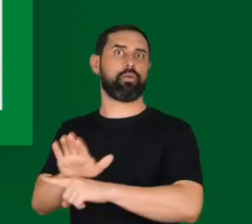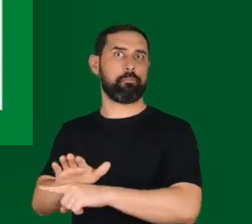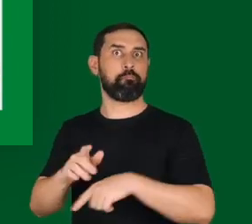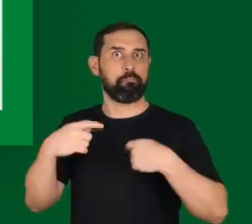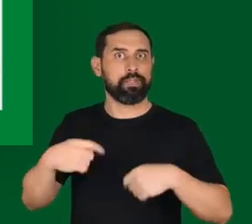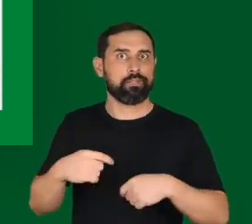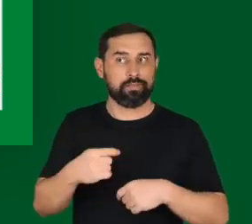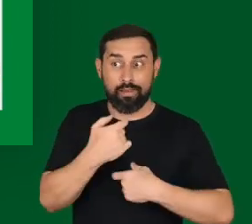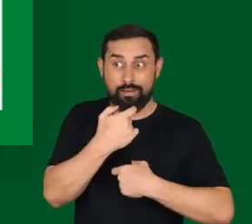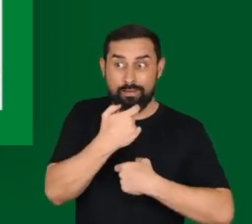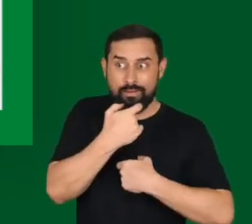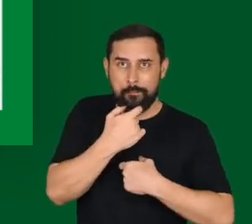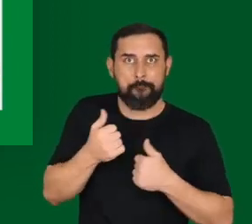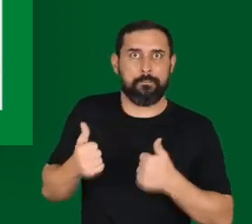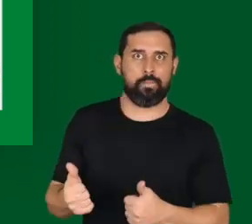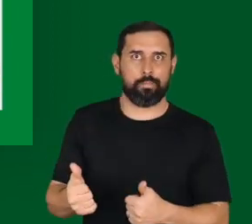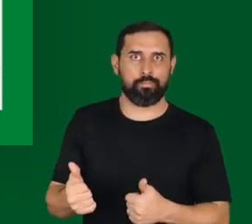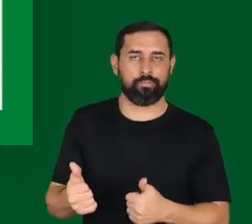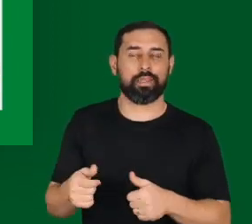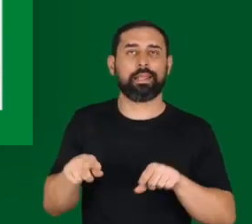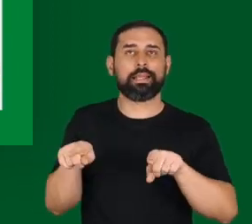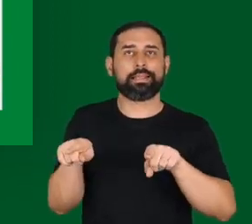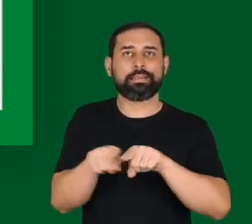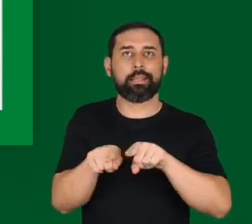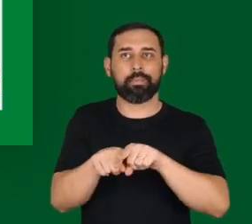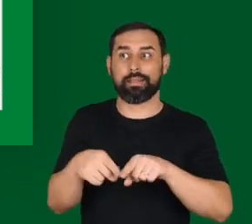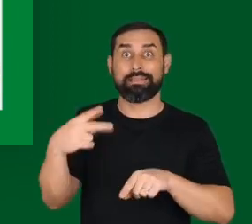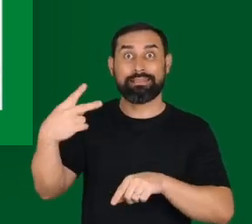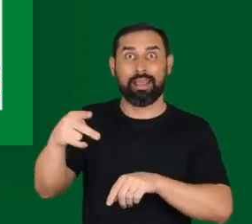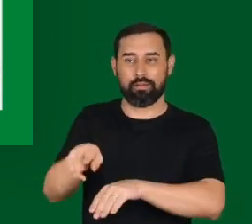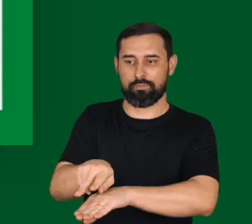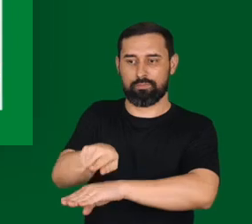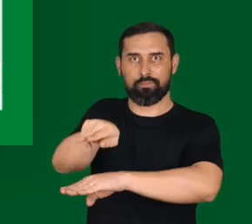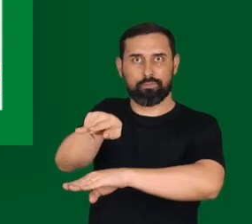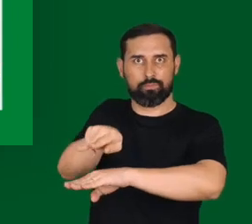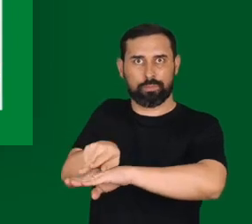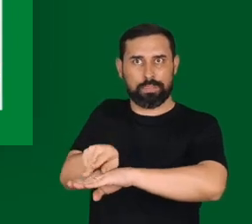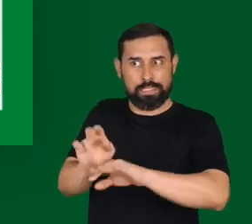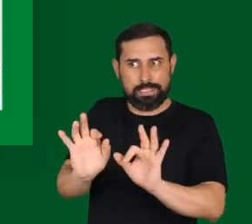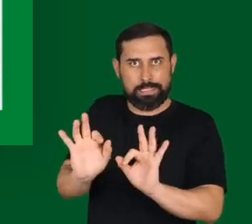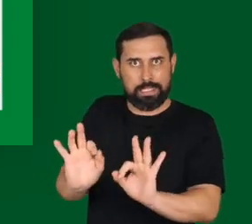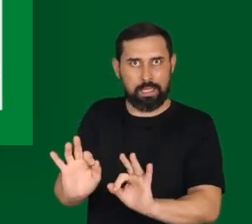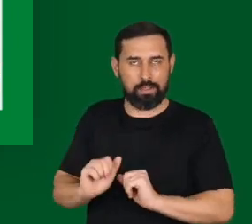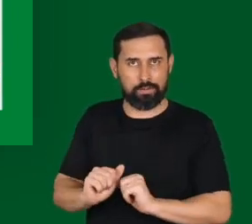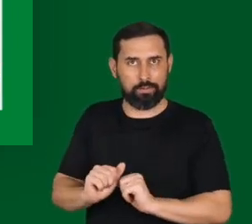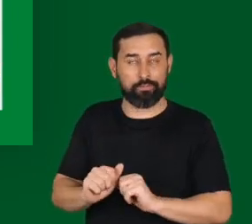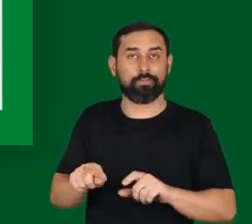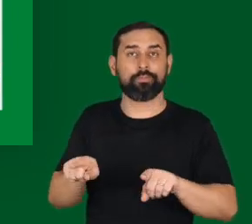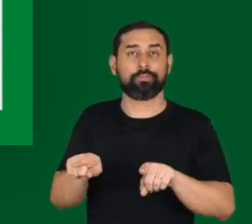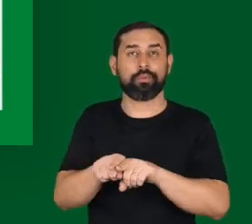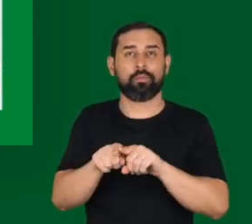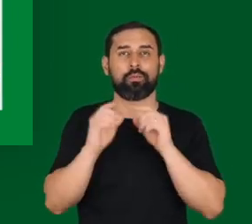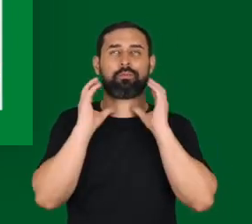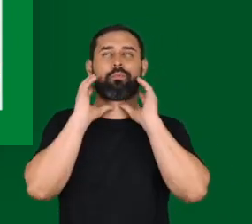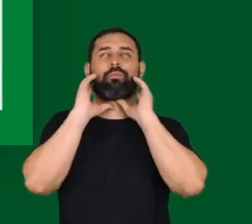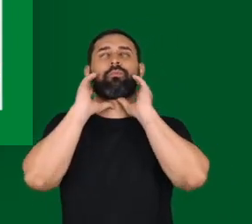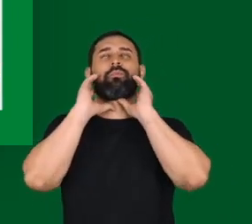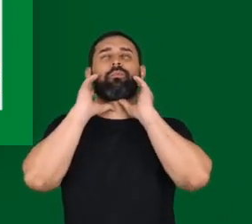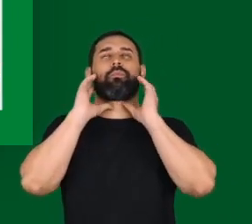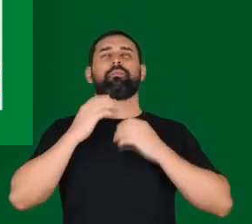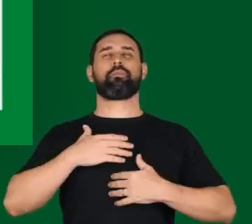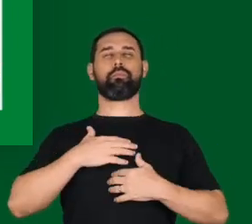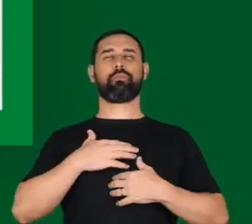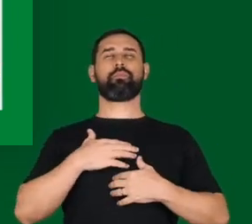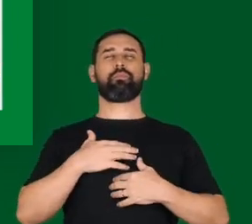paralela à prancha. Então, o plano de face ele tem que estar paralelo à prancha. Alinhamento dessa cervical, manobras de tração